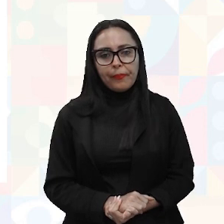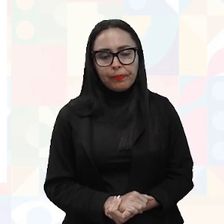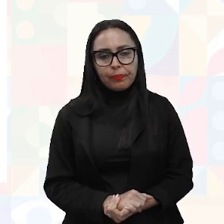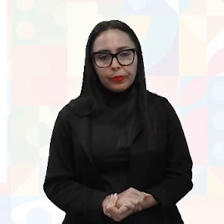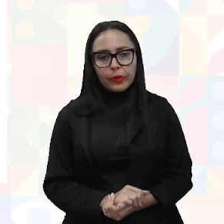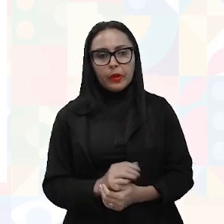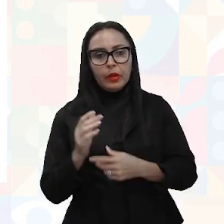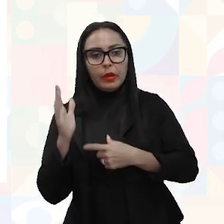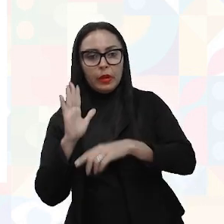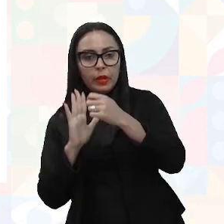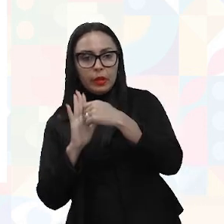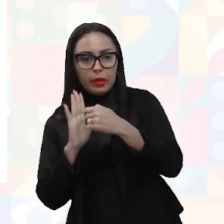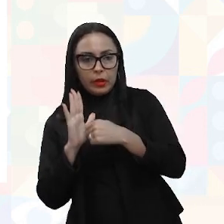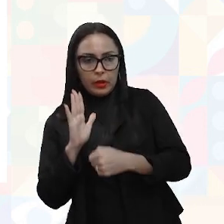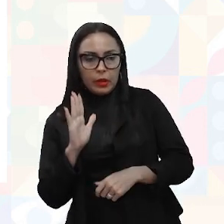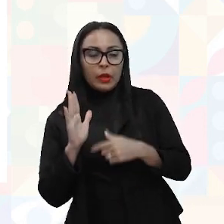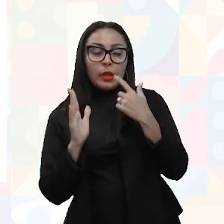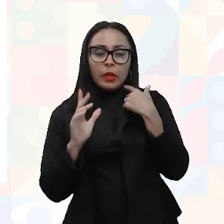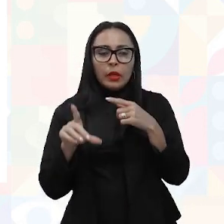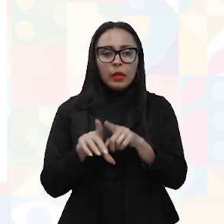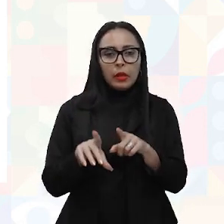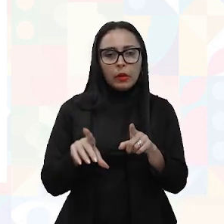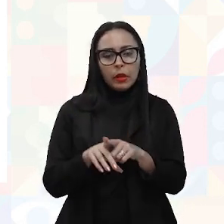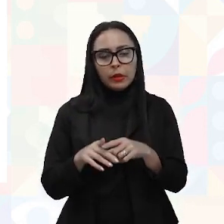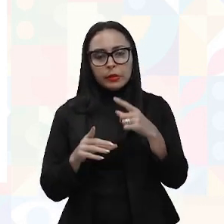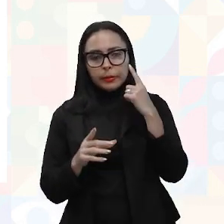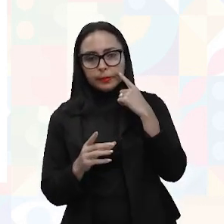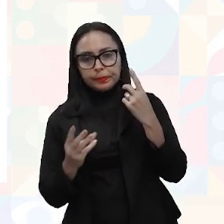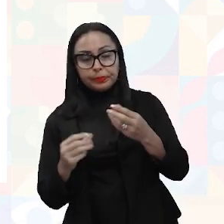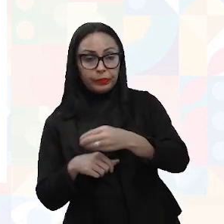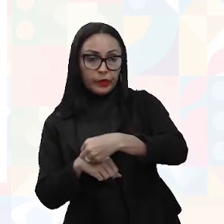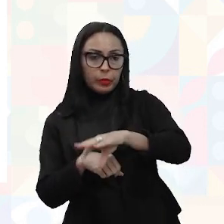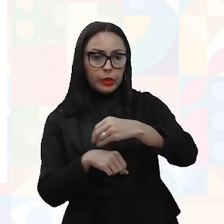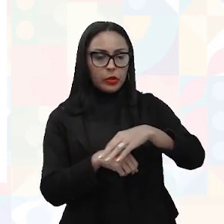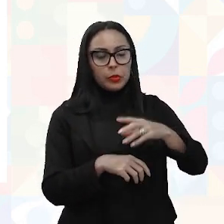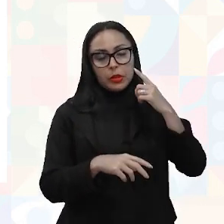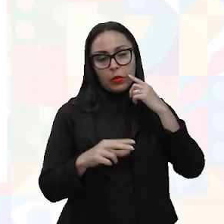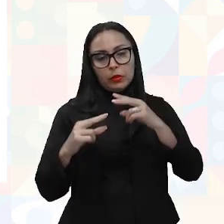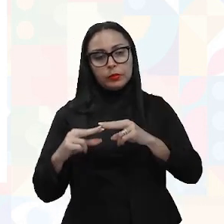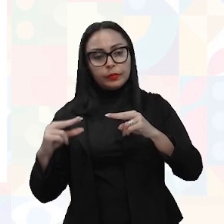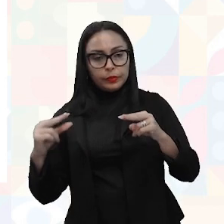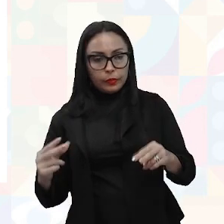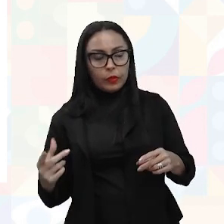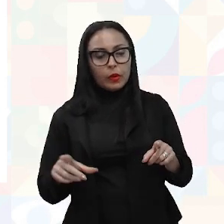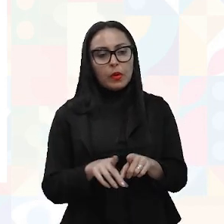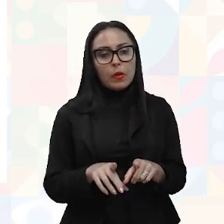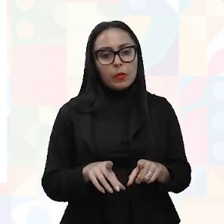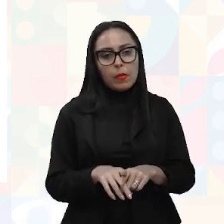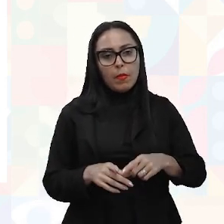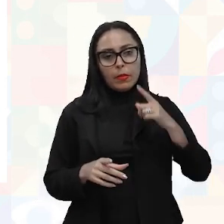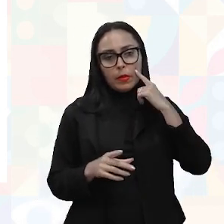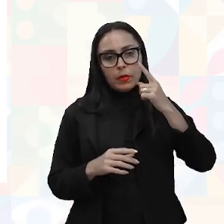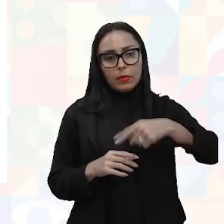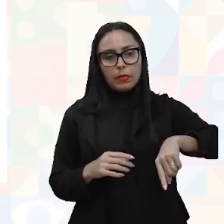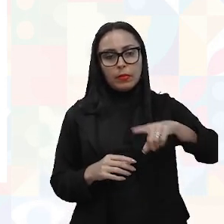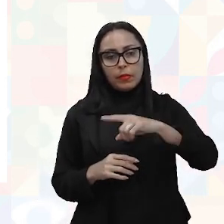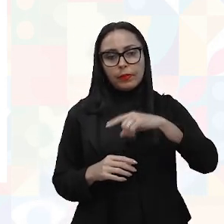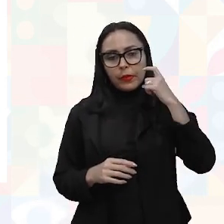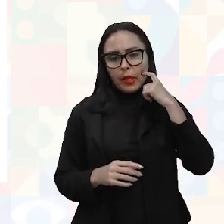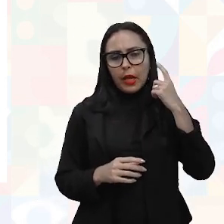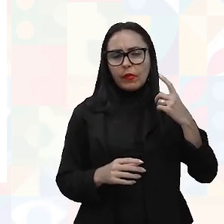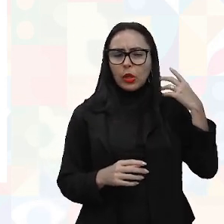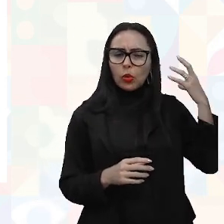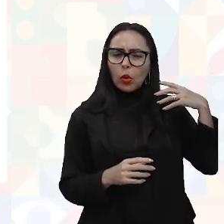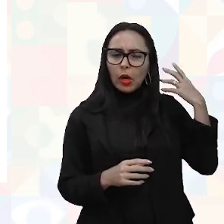escrita é a história que foi passada de forma escrita, e por transmissão, à distância, por transmissão em geral, é aquela transmissão gravada no rádio,